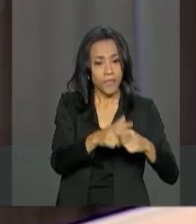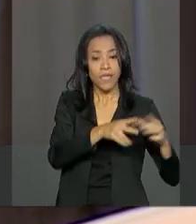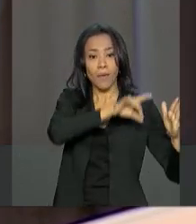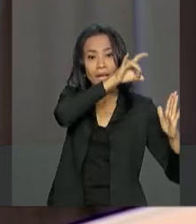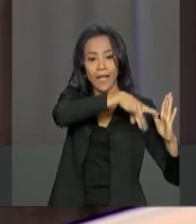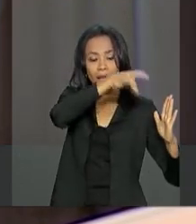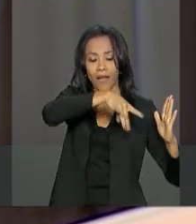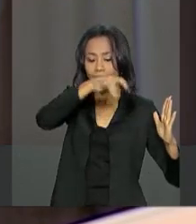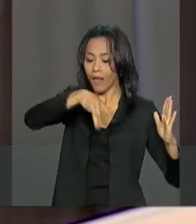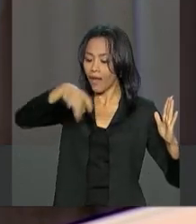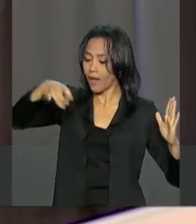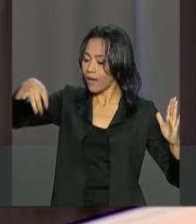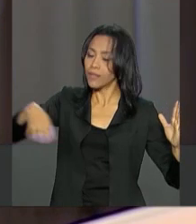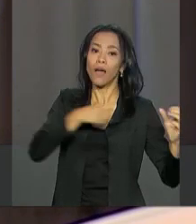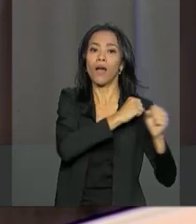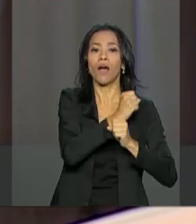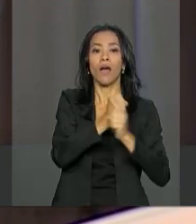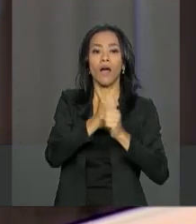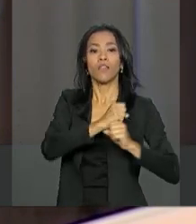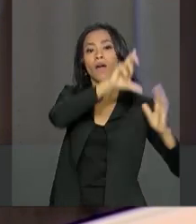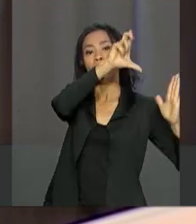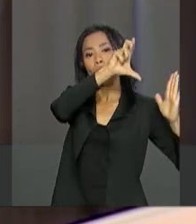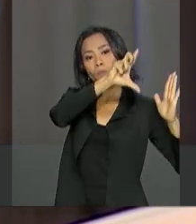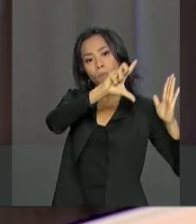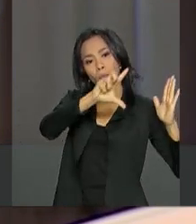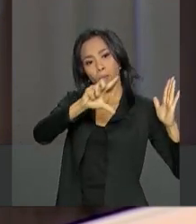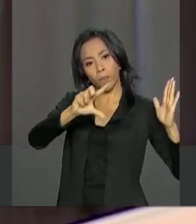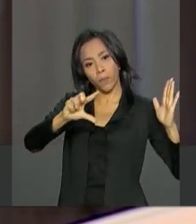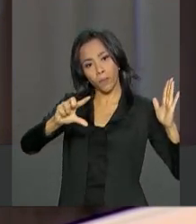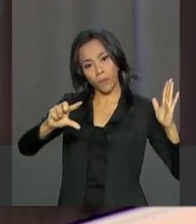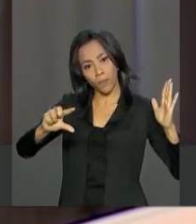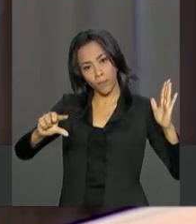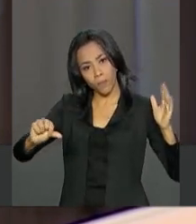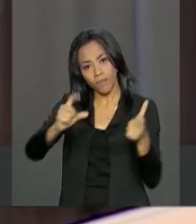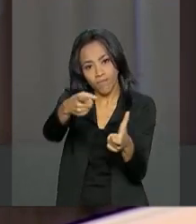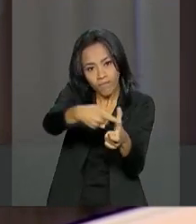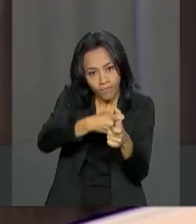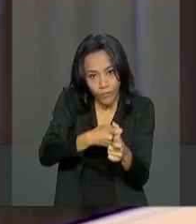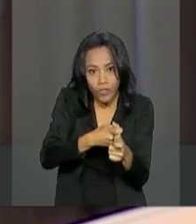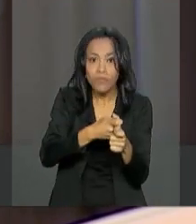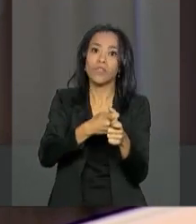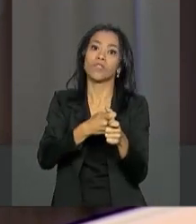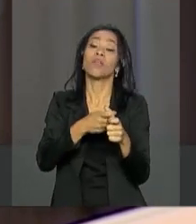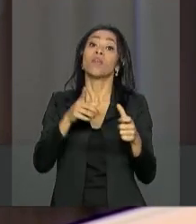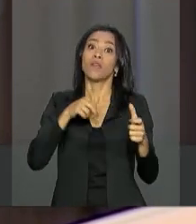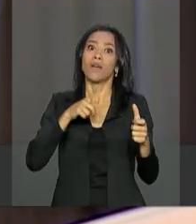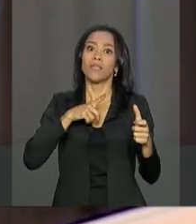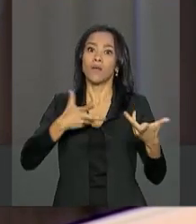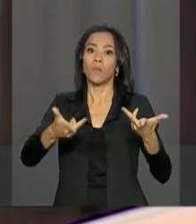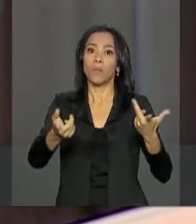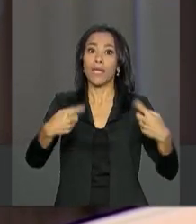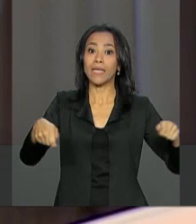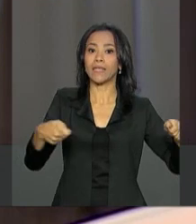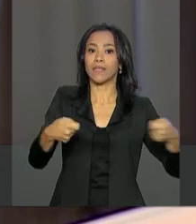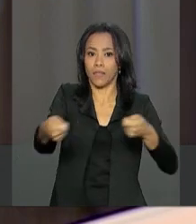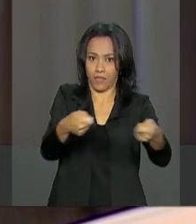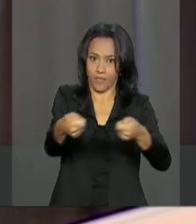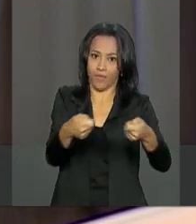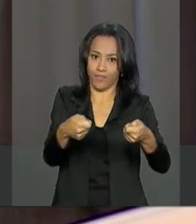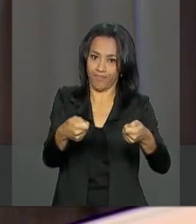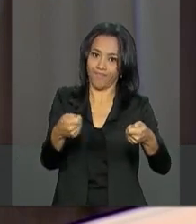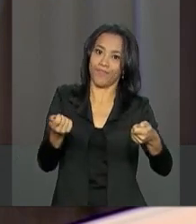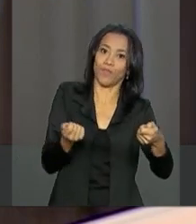poderá diminuir, e, num dado momento, haverá, por assim dizer, entre aspas, um empate entre aquilo que se arrecada e aquilo que se gasta. Portanto,